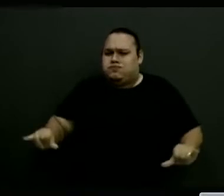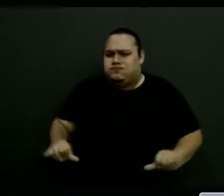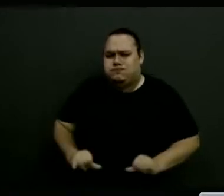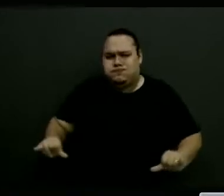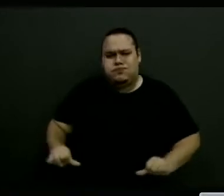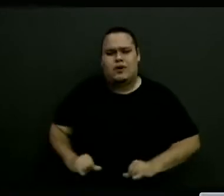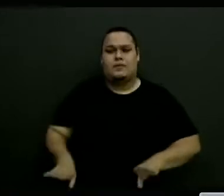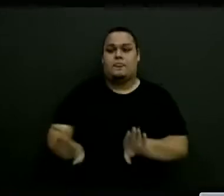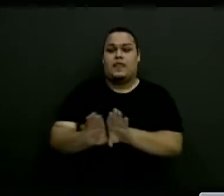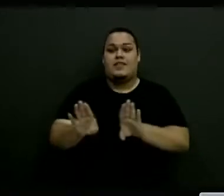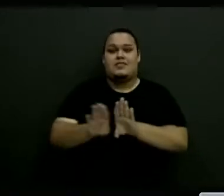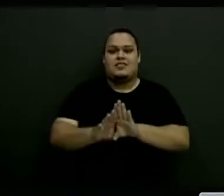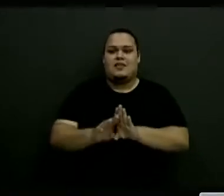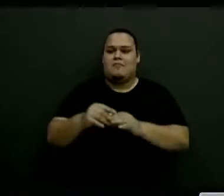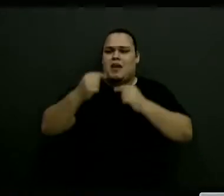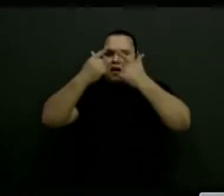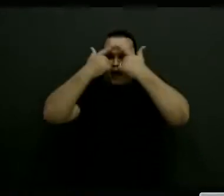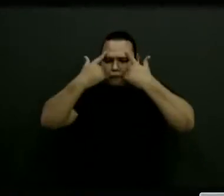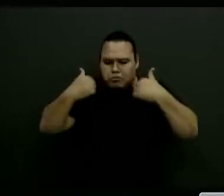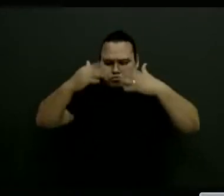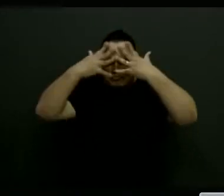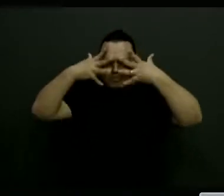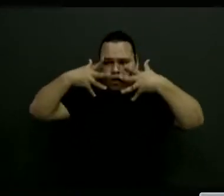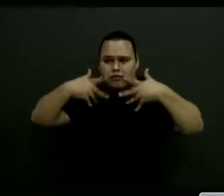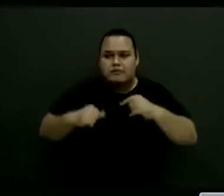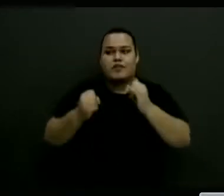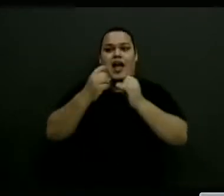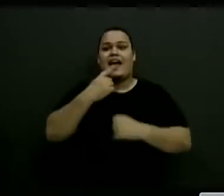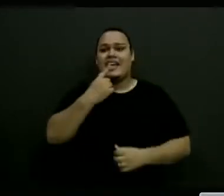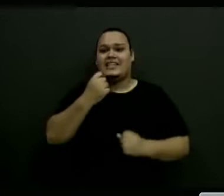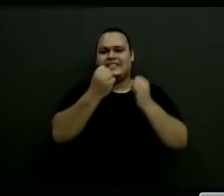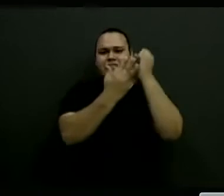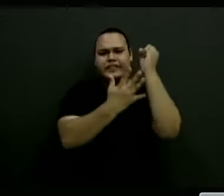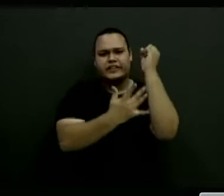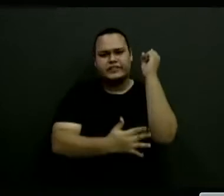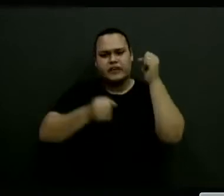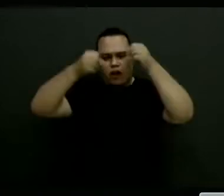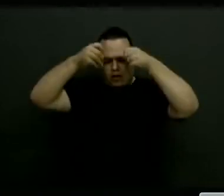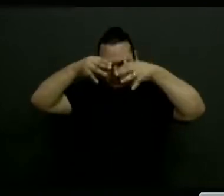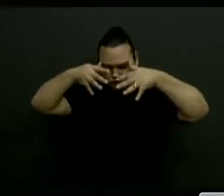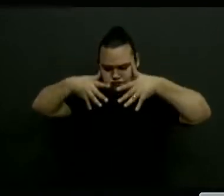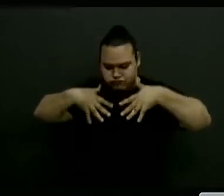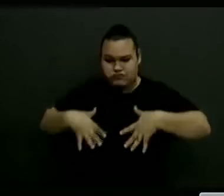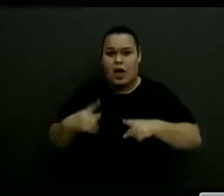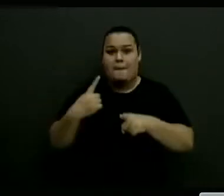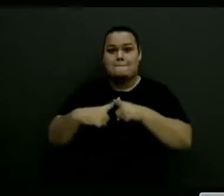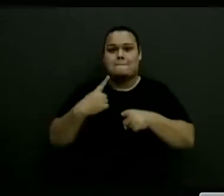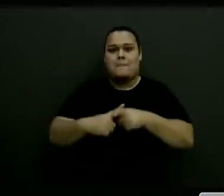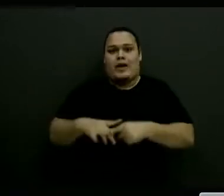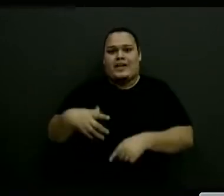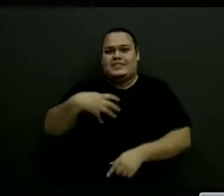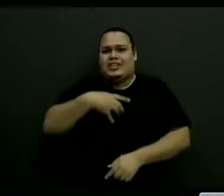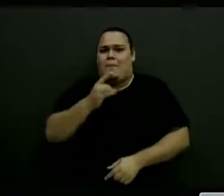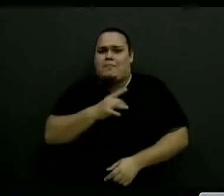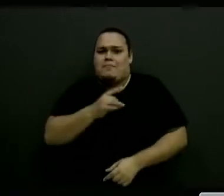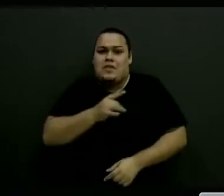fala muito intensamente sobre essa passagem. Por isso, o escritor de Hebreus o